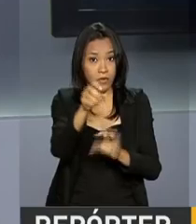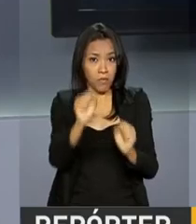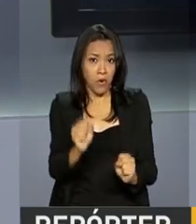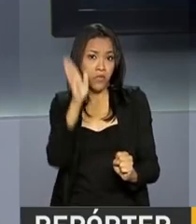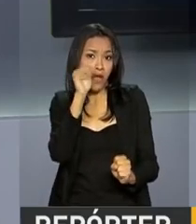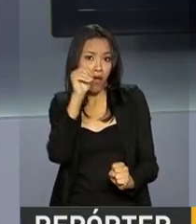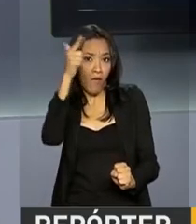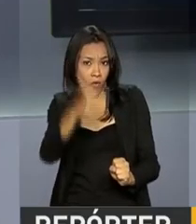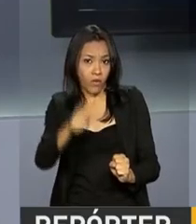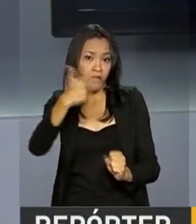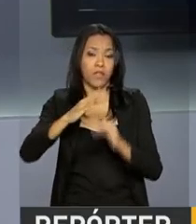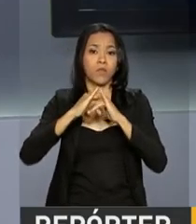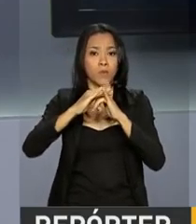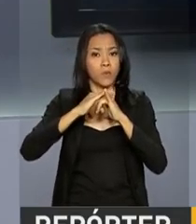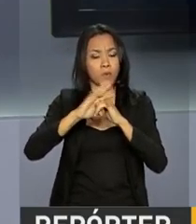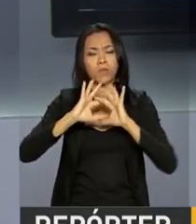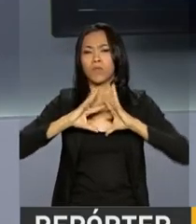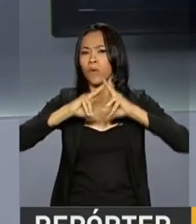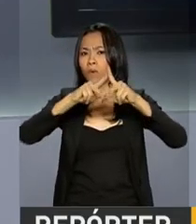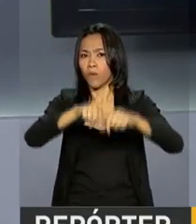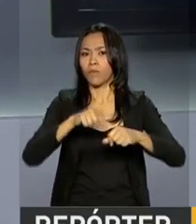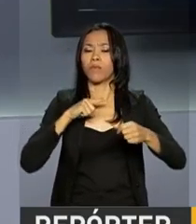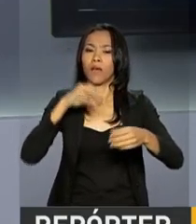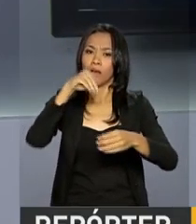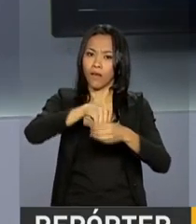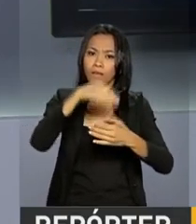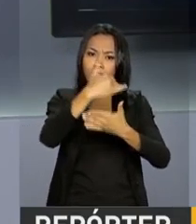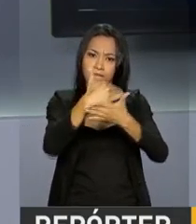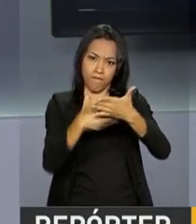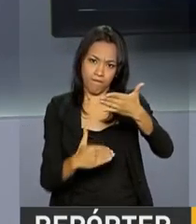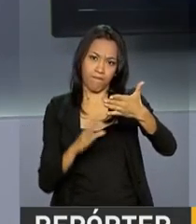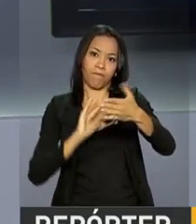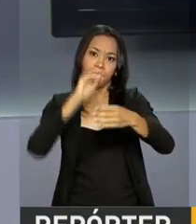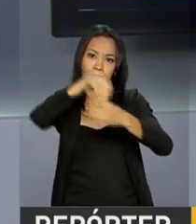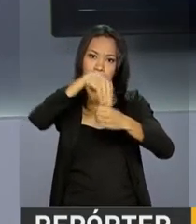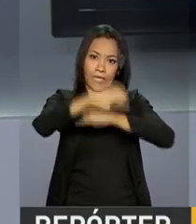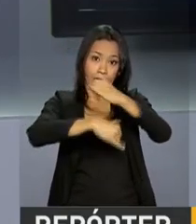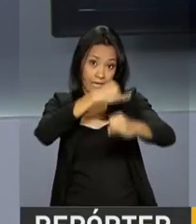no YouTube. E toda a nossa programação também está na página da NBR na